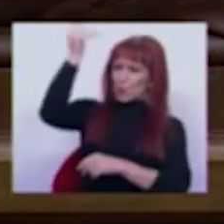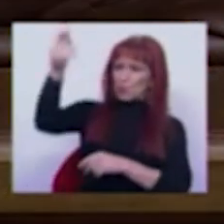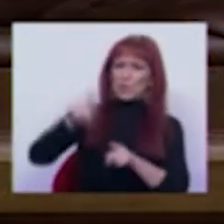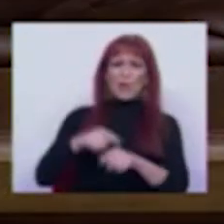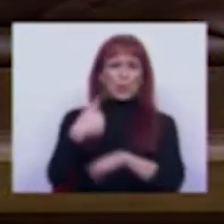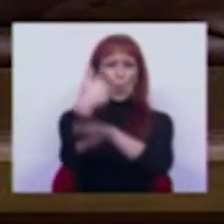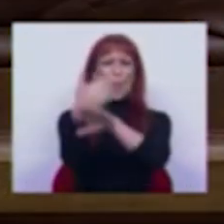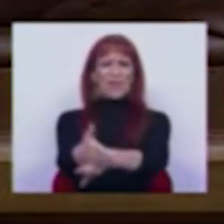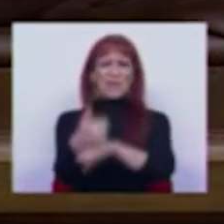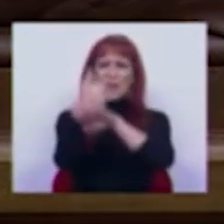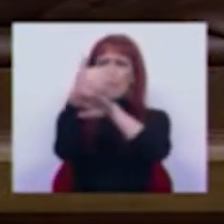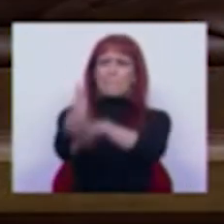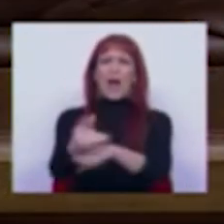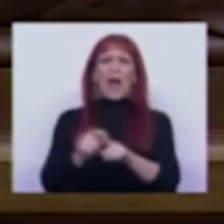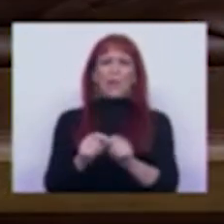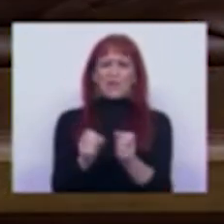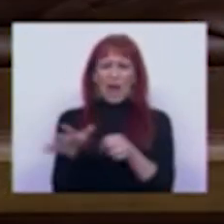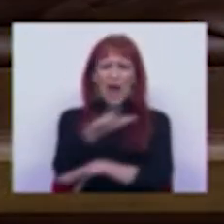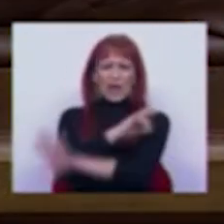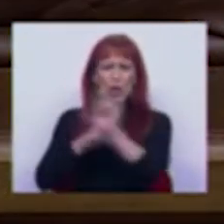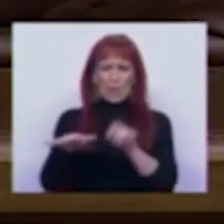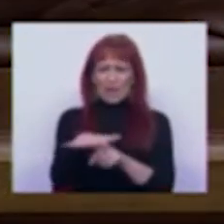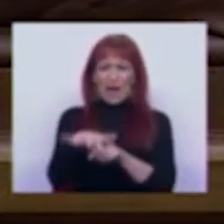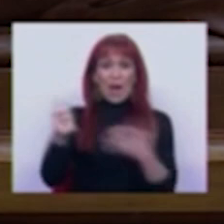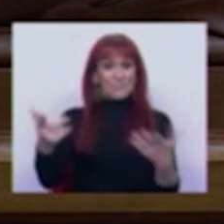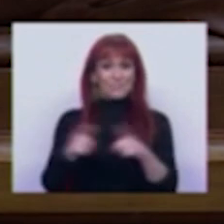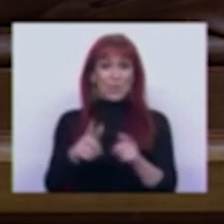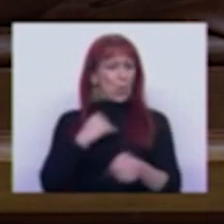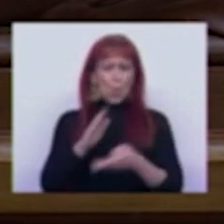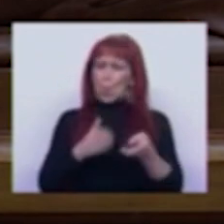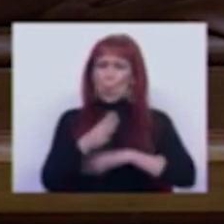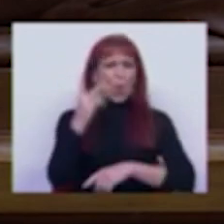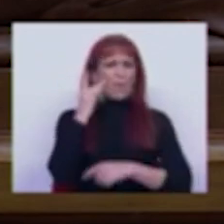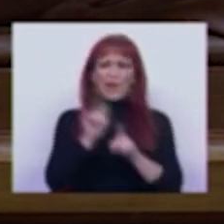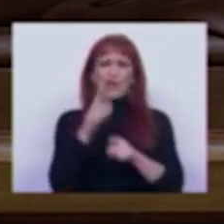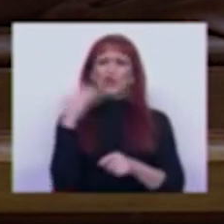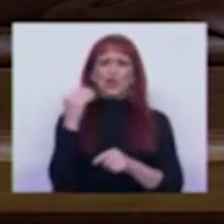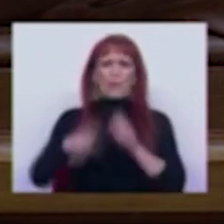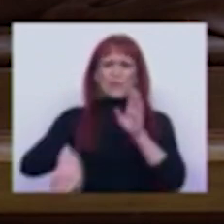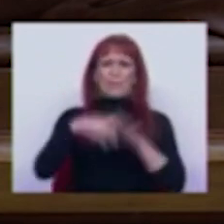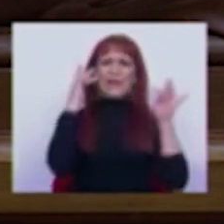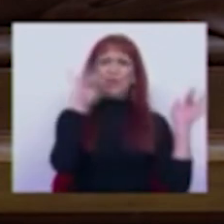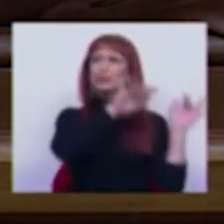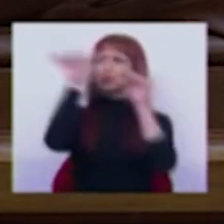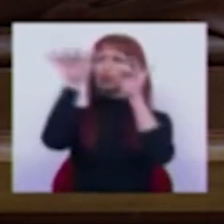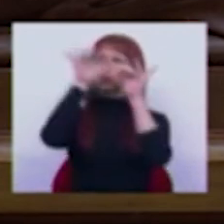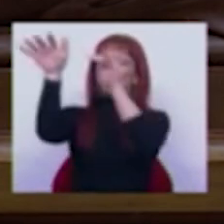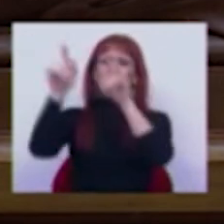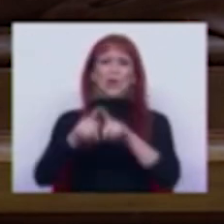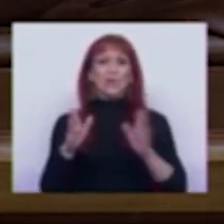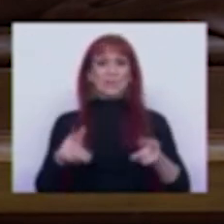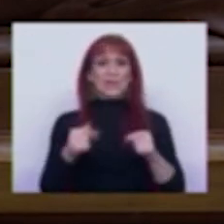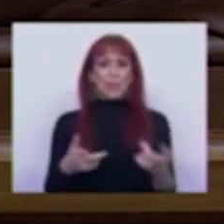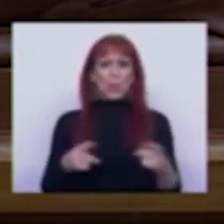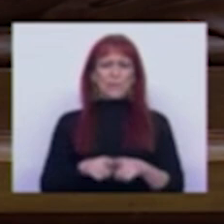não se atrasa cada vez mais na escala europeia e que não quer continuar a ver os seus jovens a emigrar, então teremos de